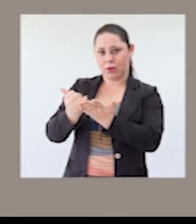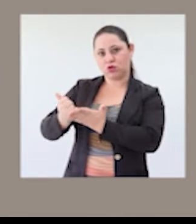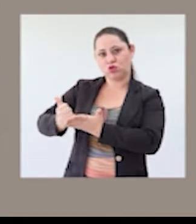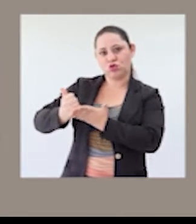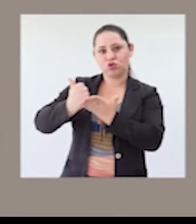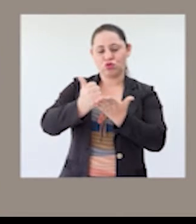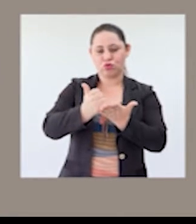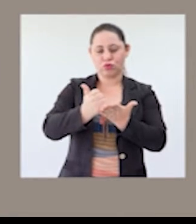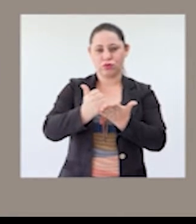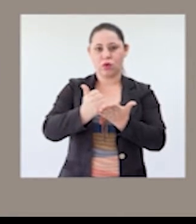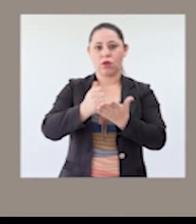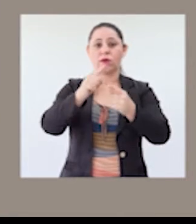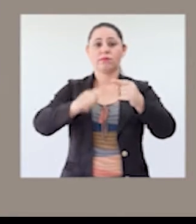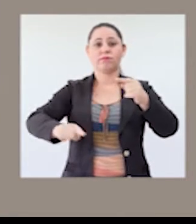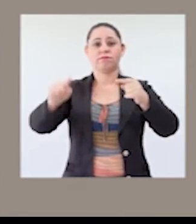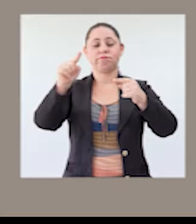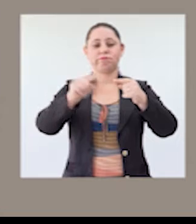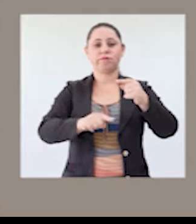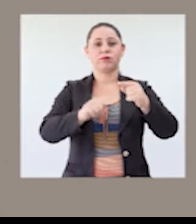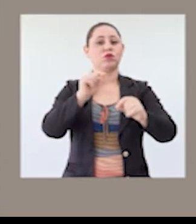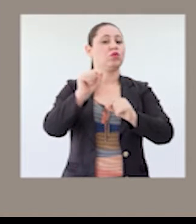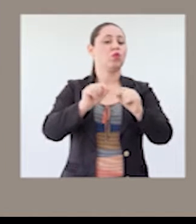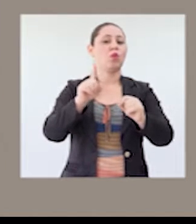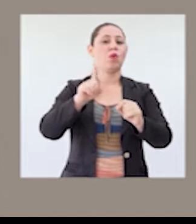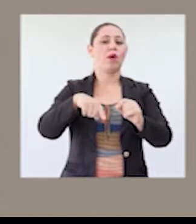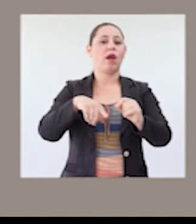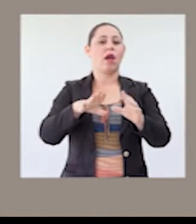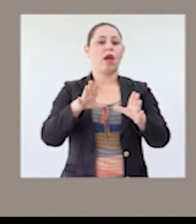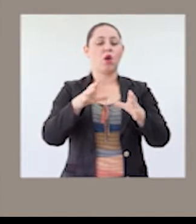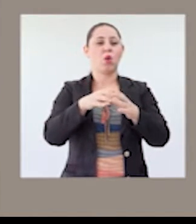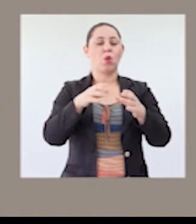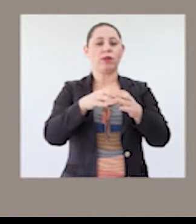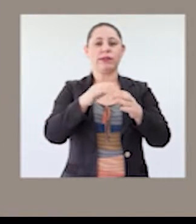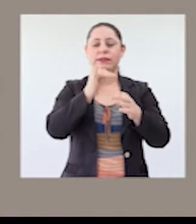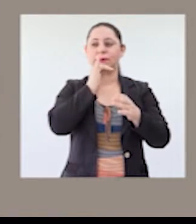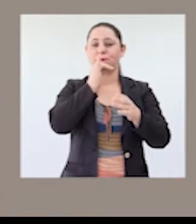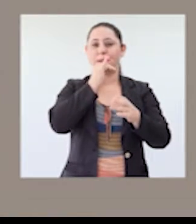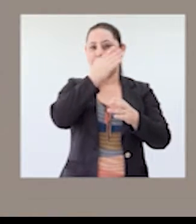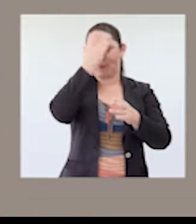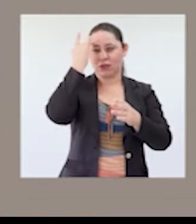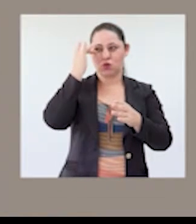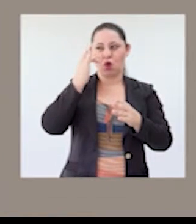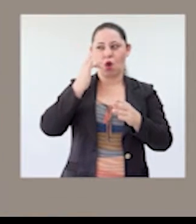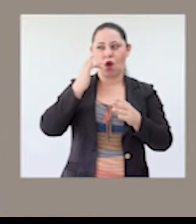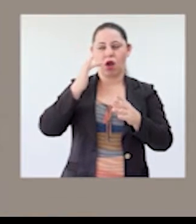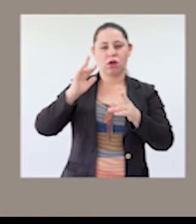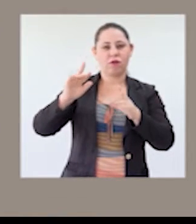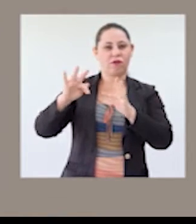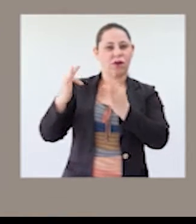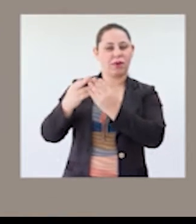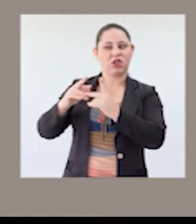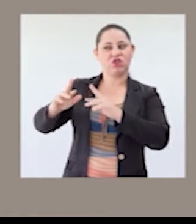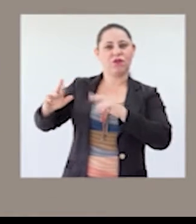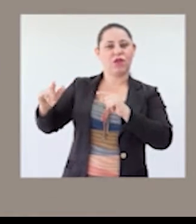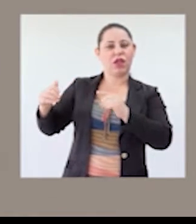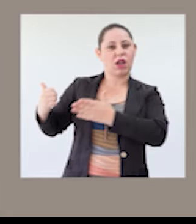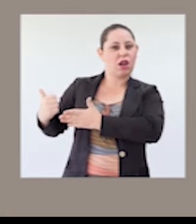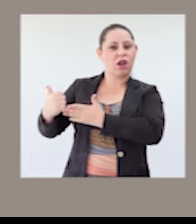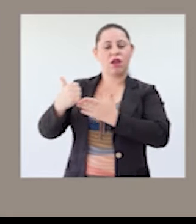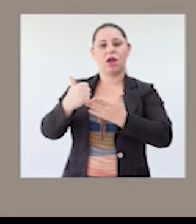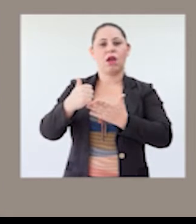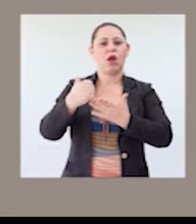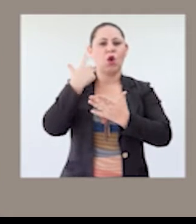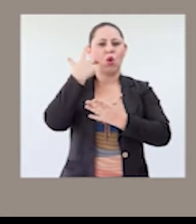família. O que é proibido são caronas, é muito